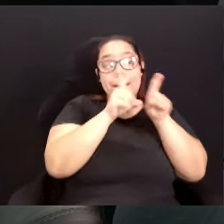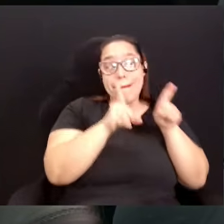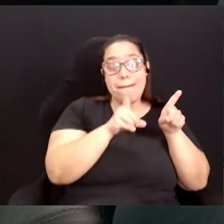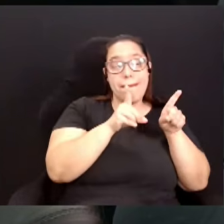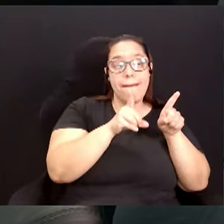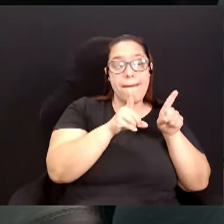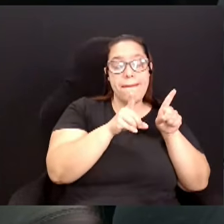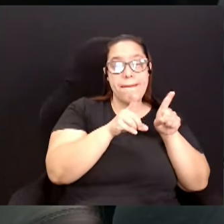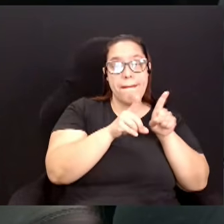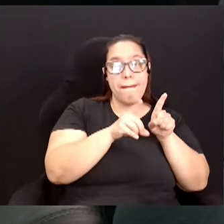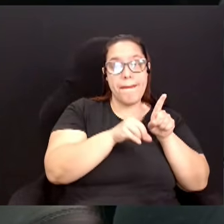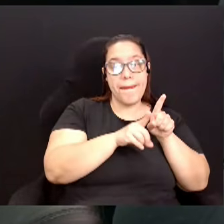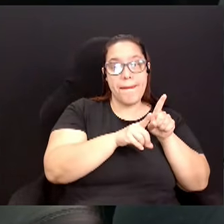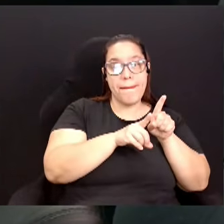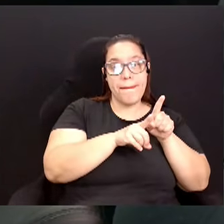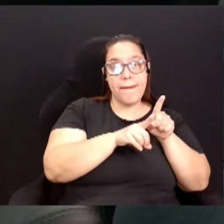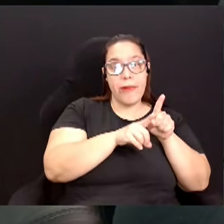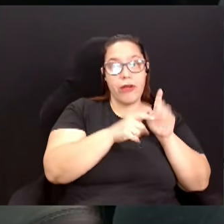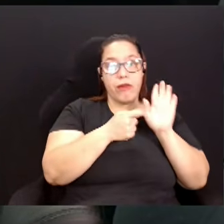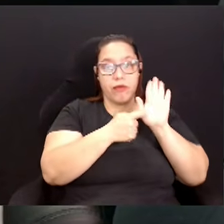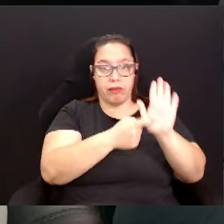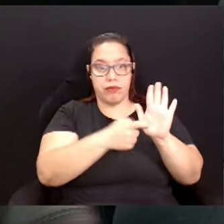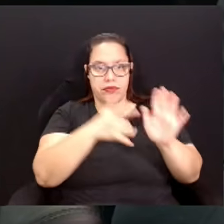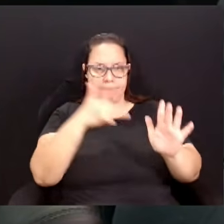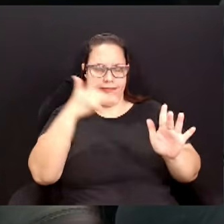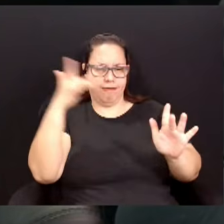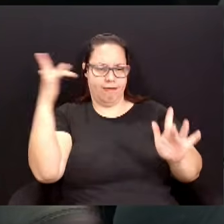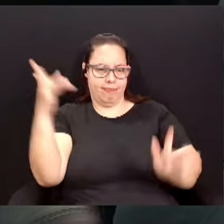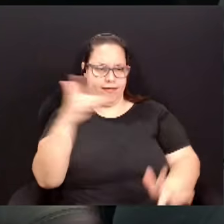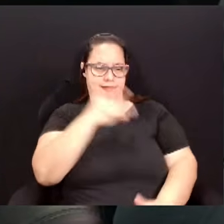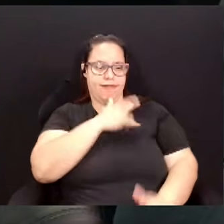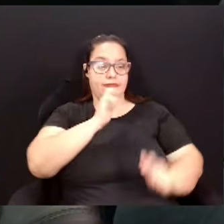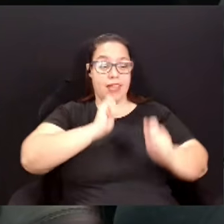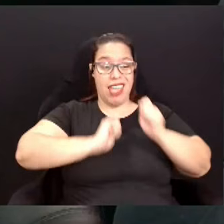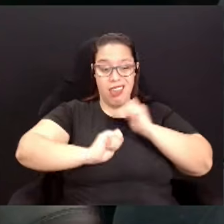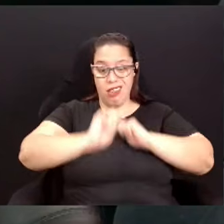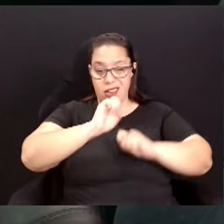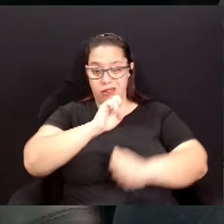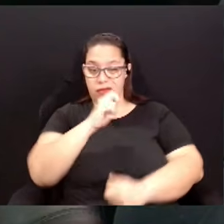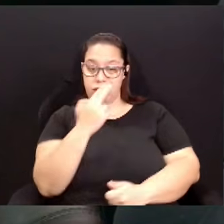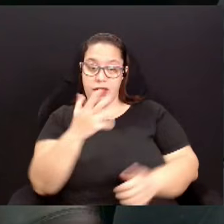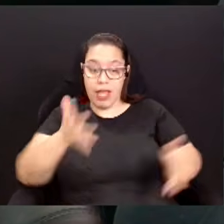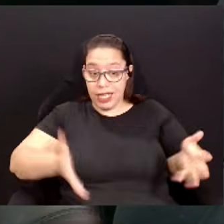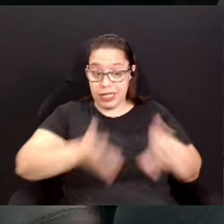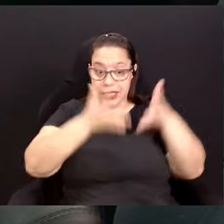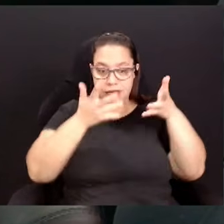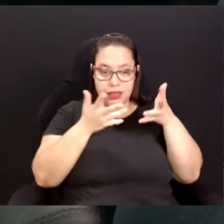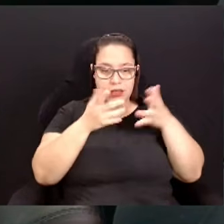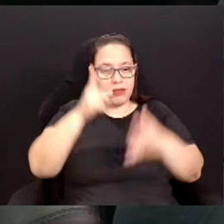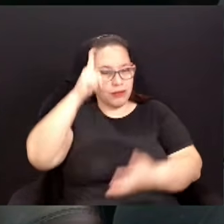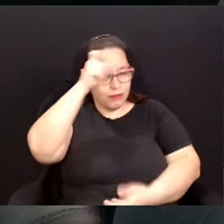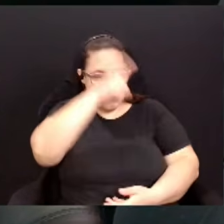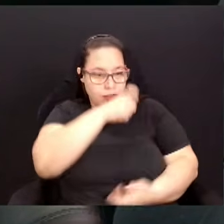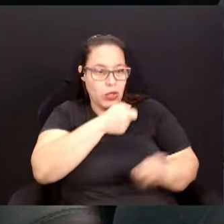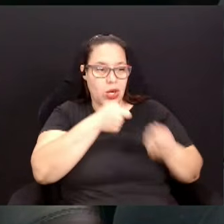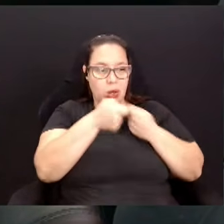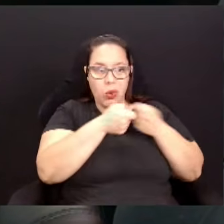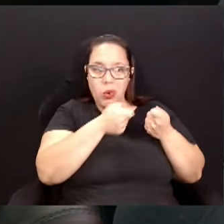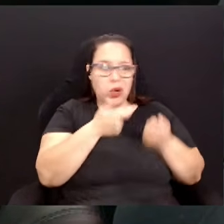o que está ali me tocando é a ansiedade ou a impulsividade, fica muito mais difícil esse controle.